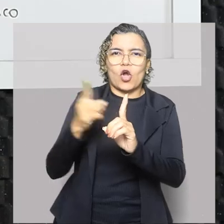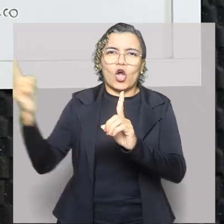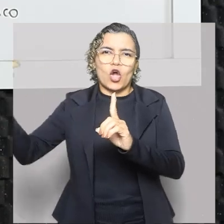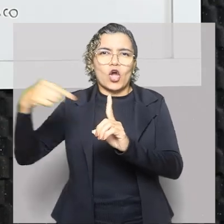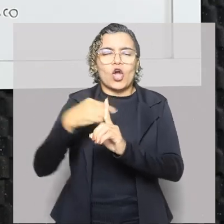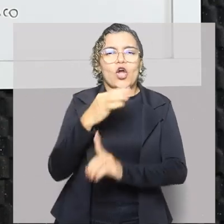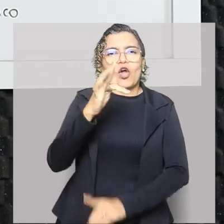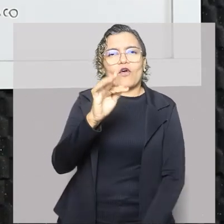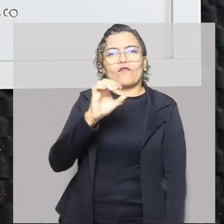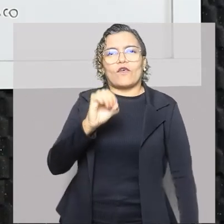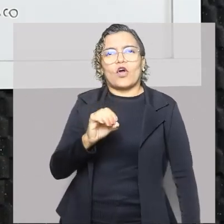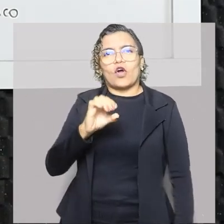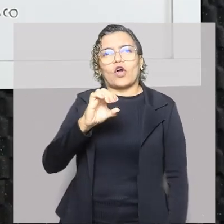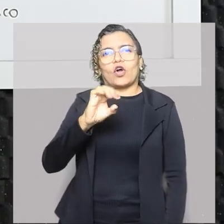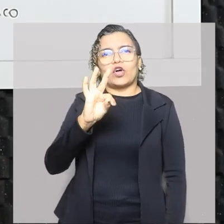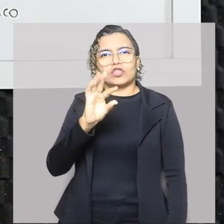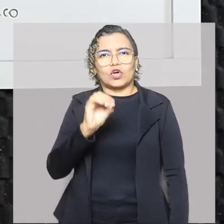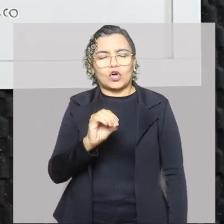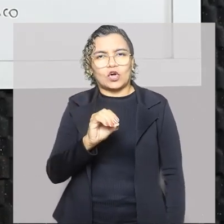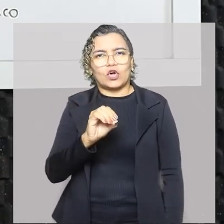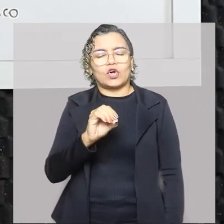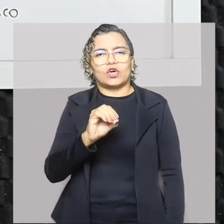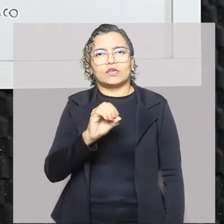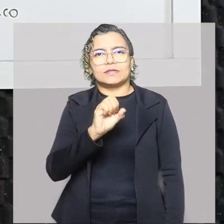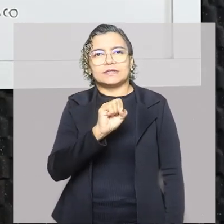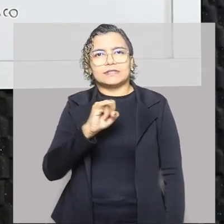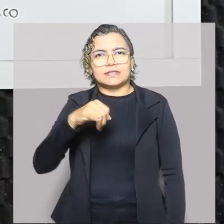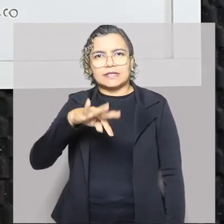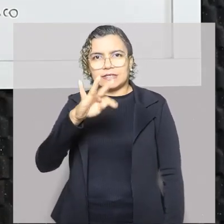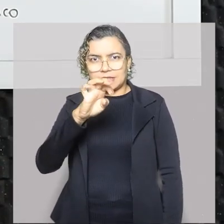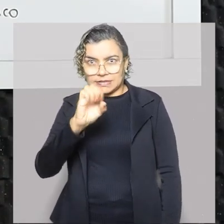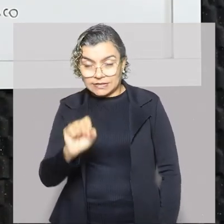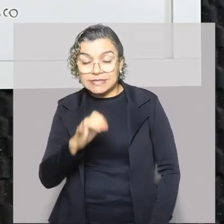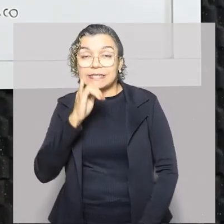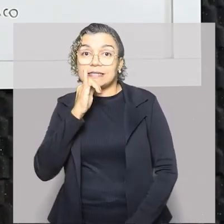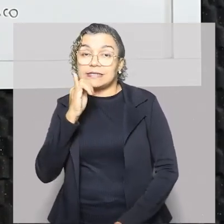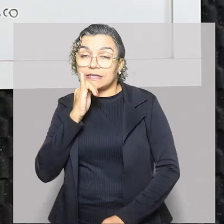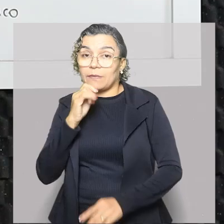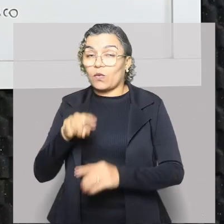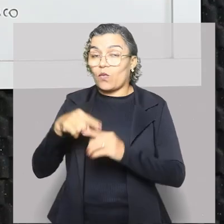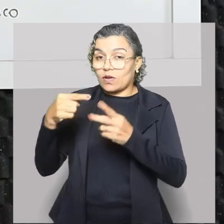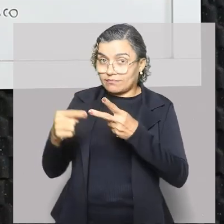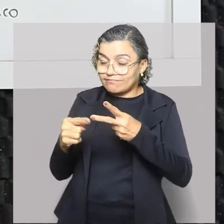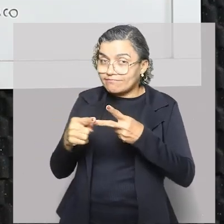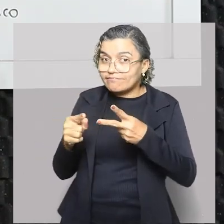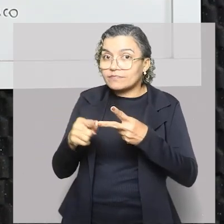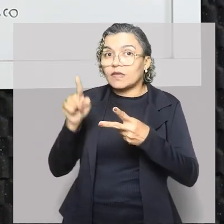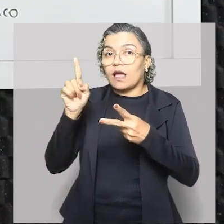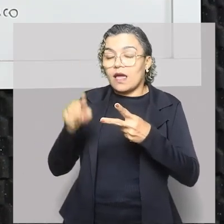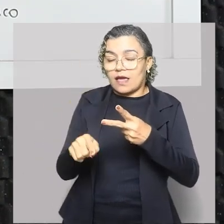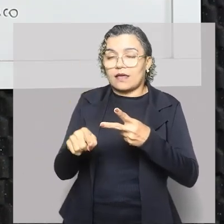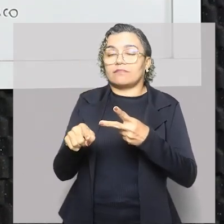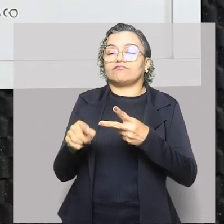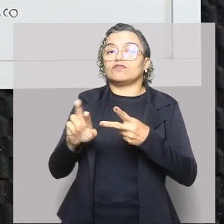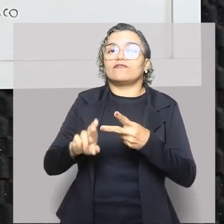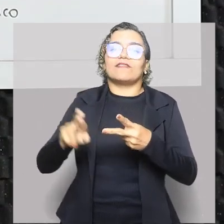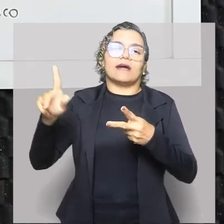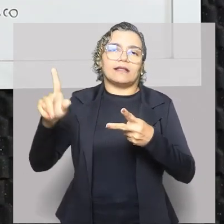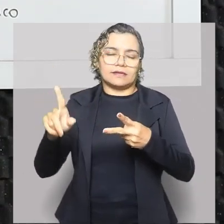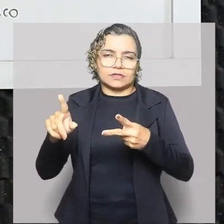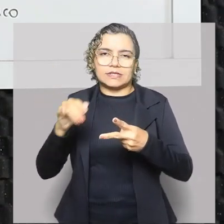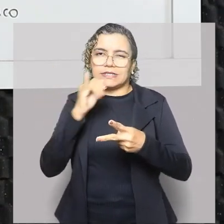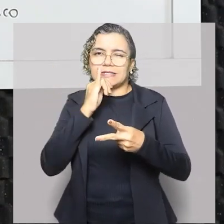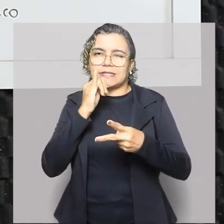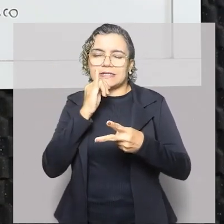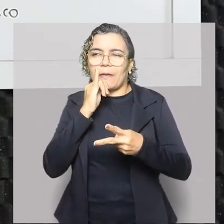até formar ali o seu alimento. Enquanto que o catabolismo é a degradação, é você